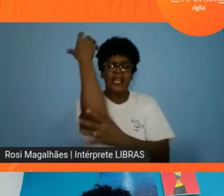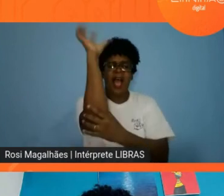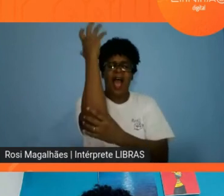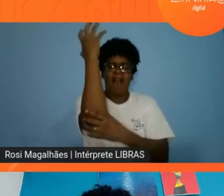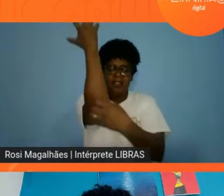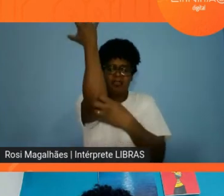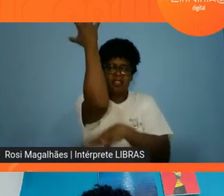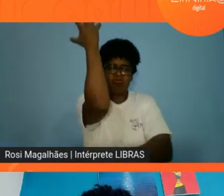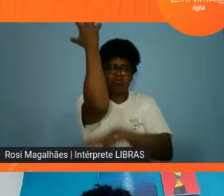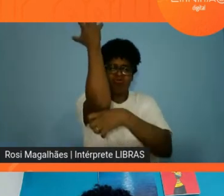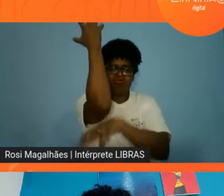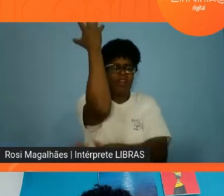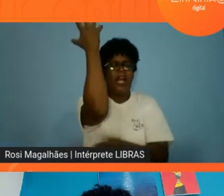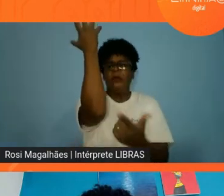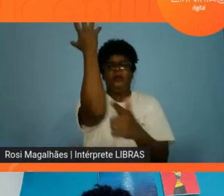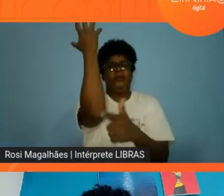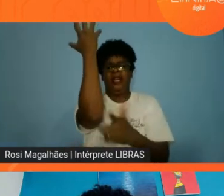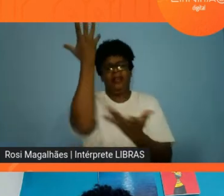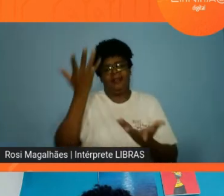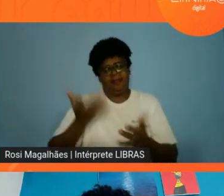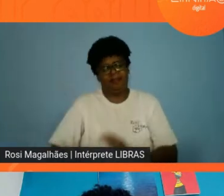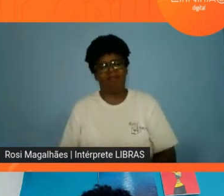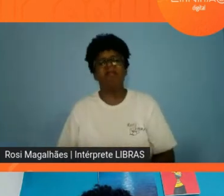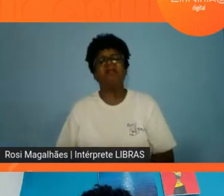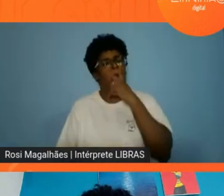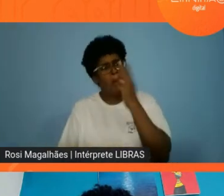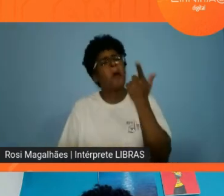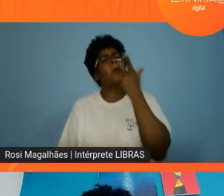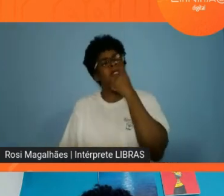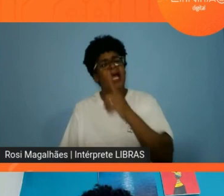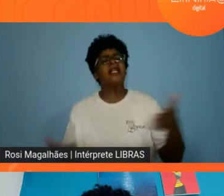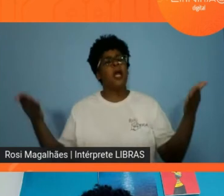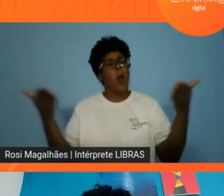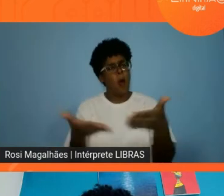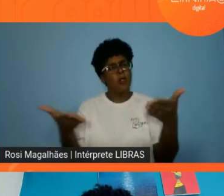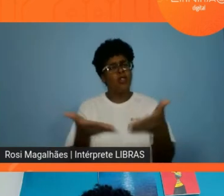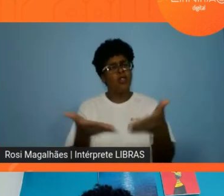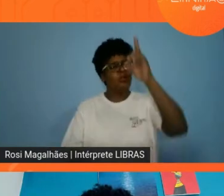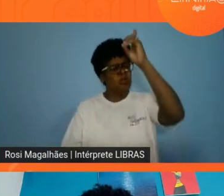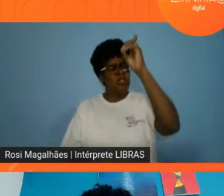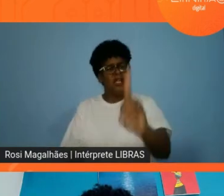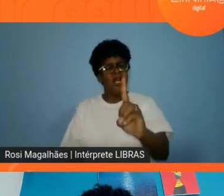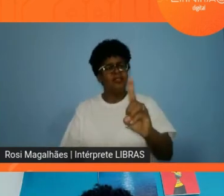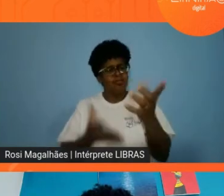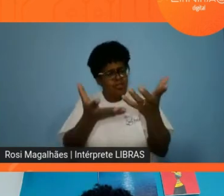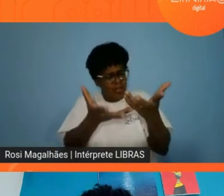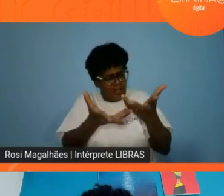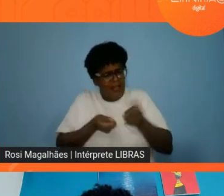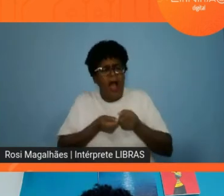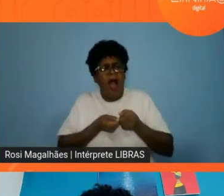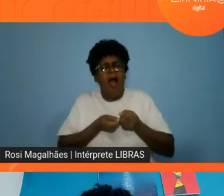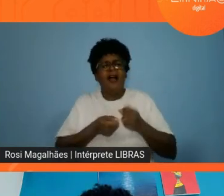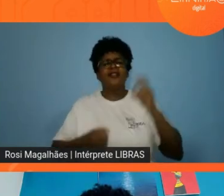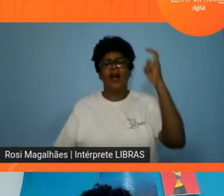qualquer pessoa, né, qualquer povo que consegue hoje ter o direito de fazer esse resgate da sua cultura, de estar em